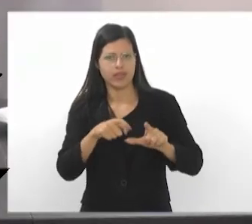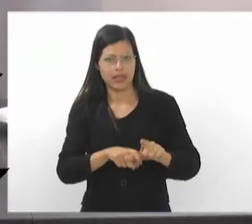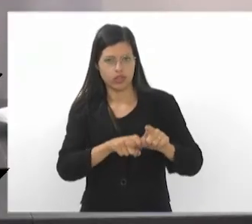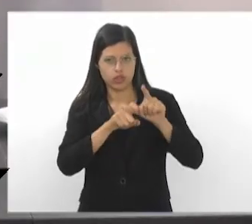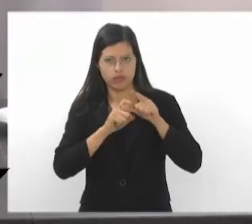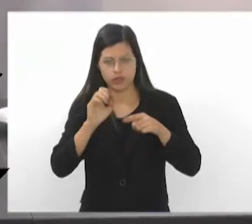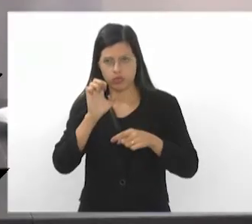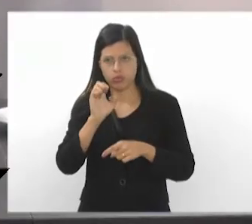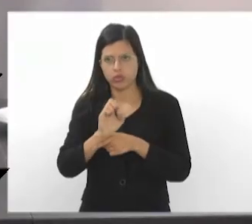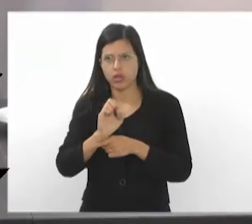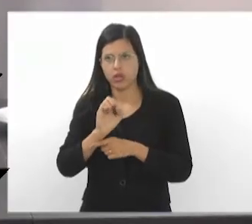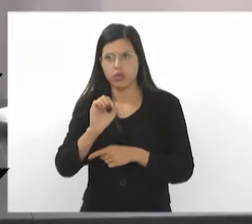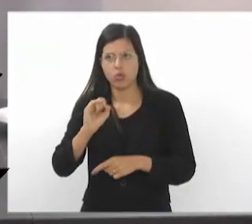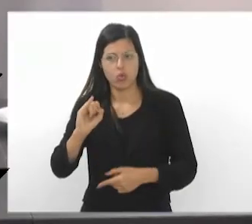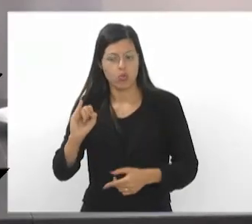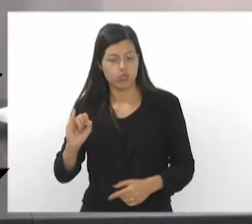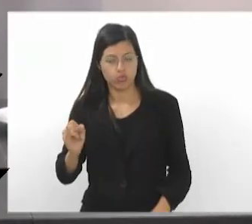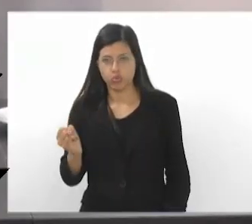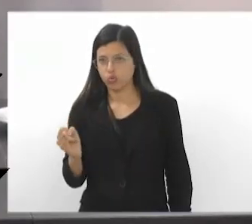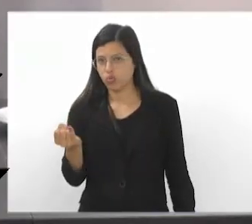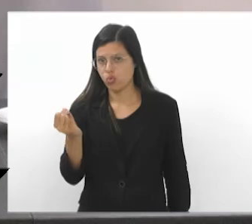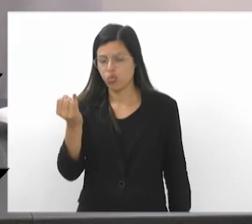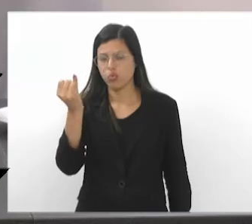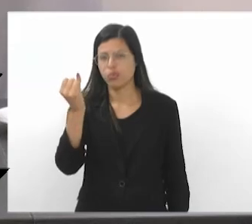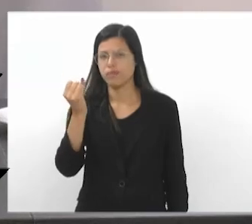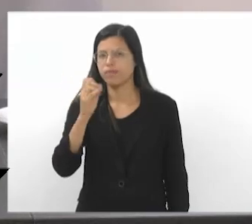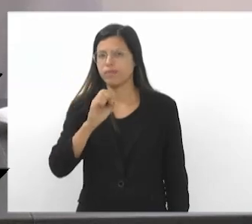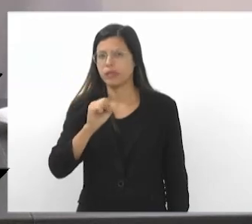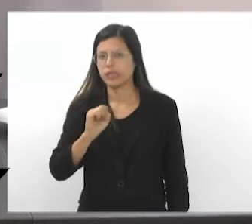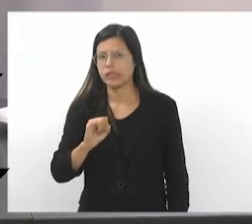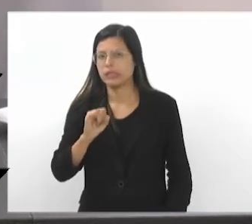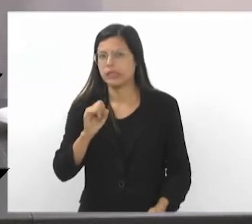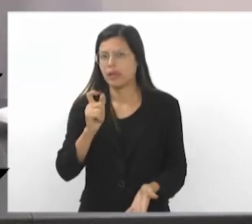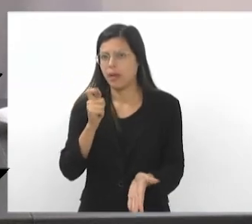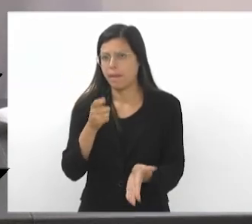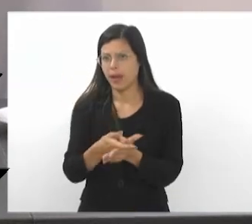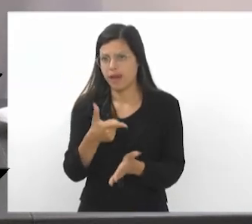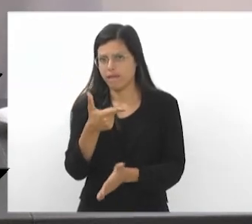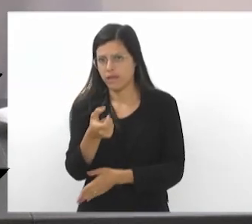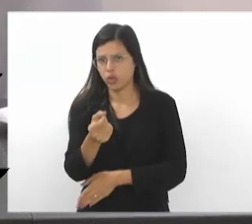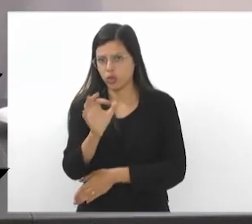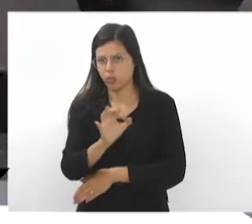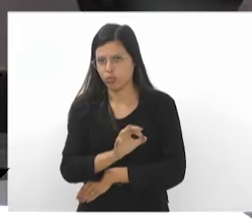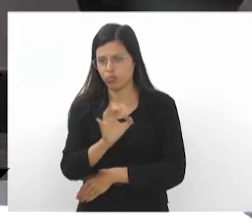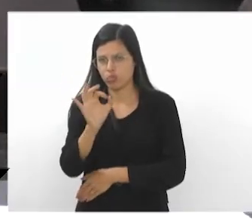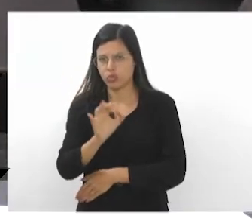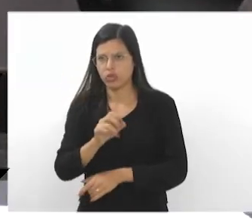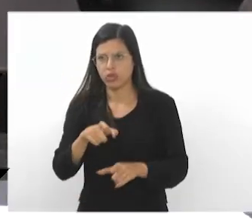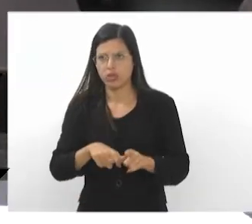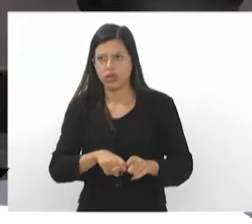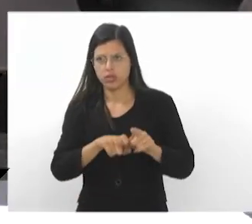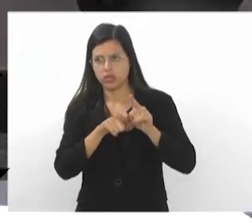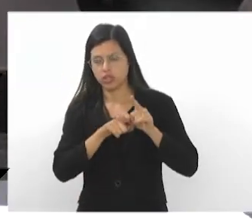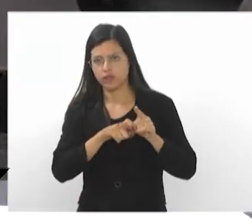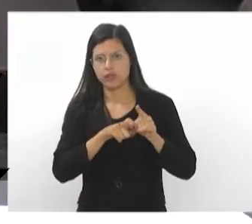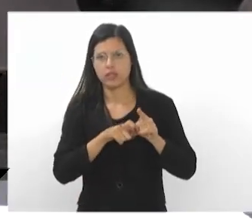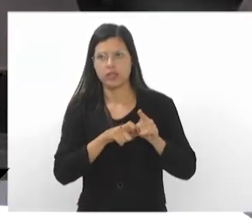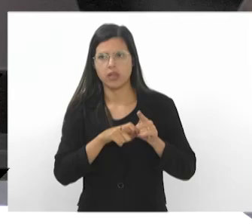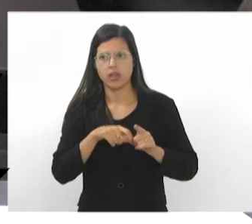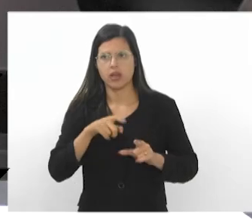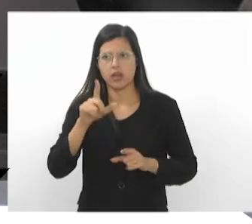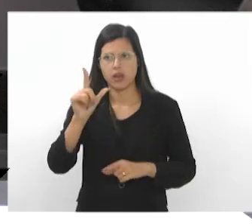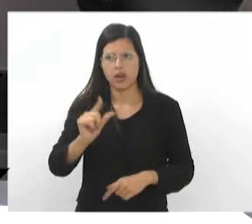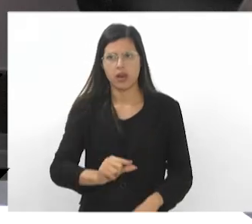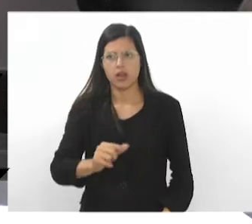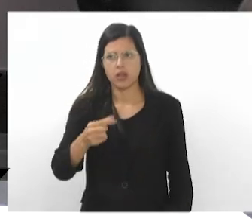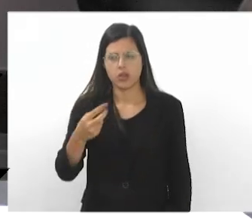juros, se a gente pagar 20% da dívida, em tese, ele cai para